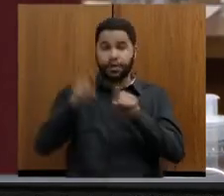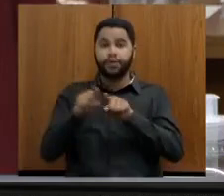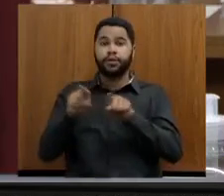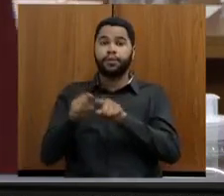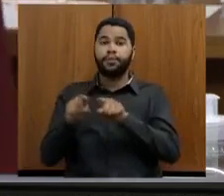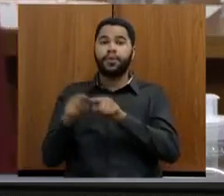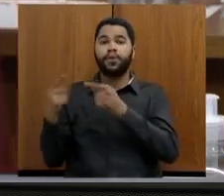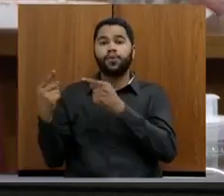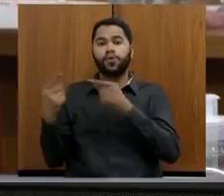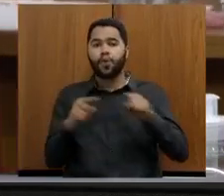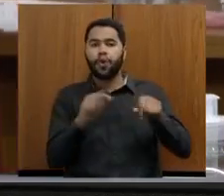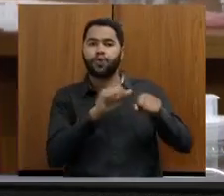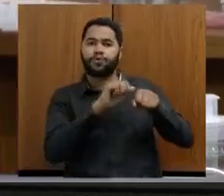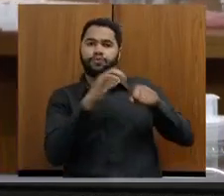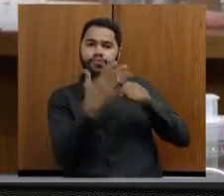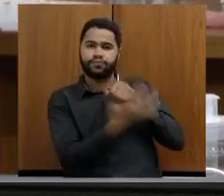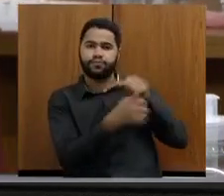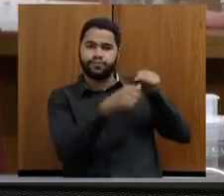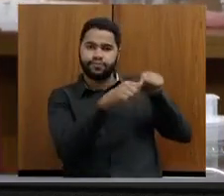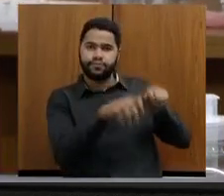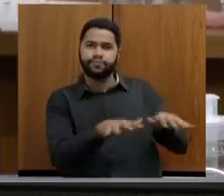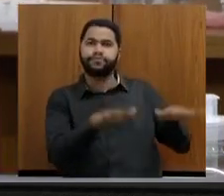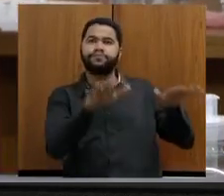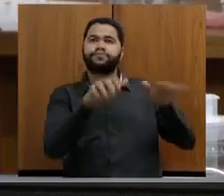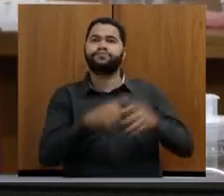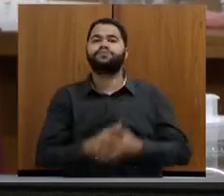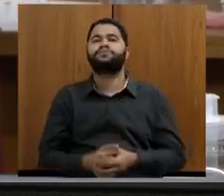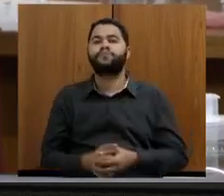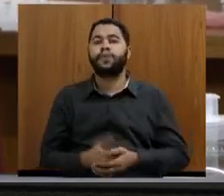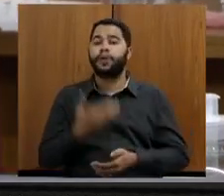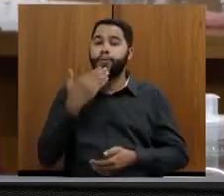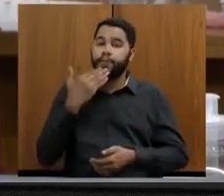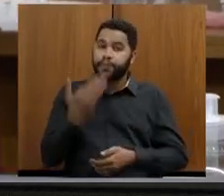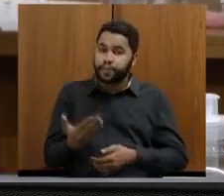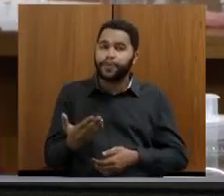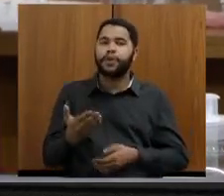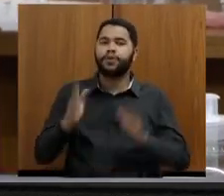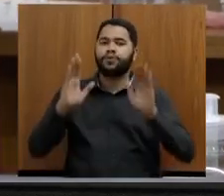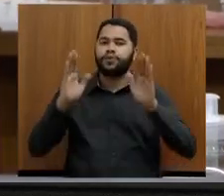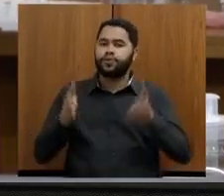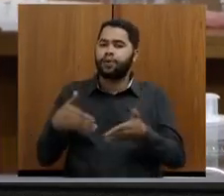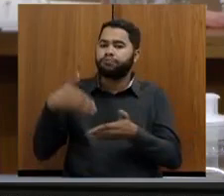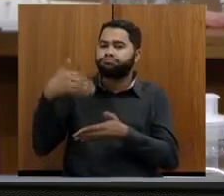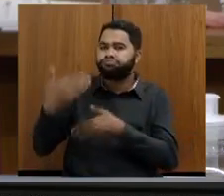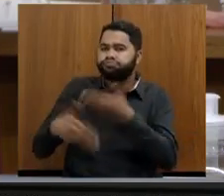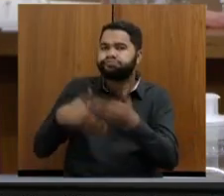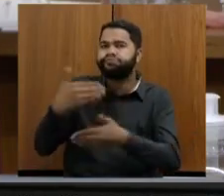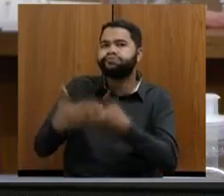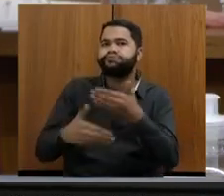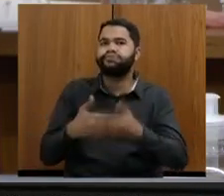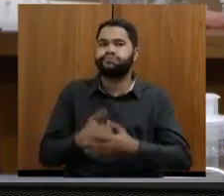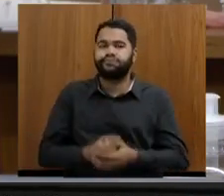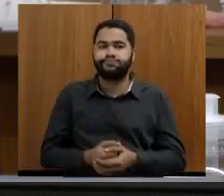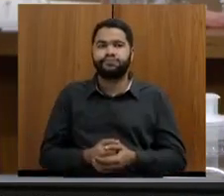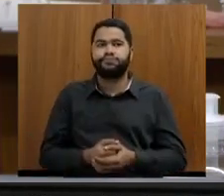à pandemia de covid-19 peço que possa já avançar